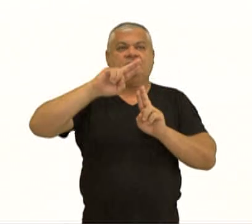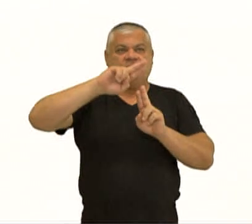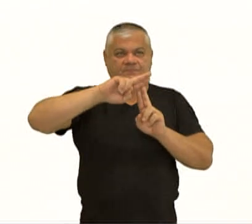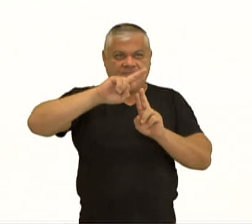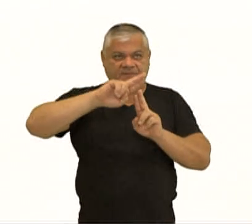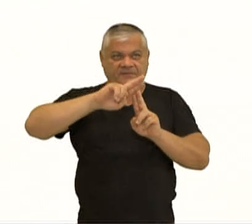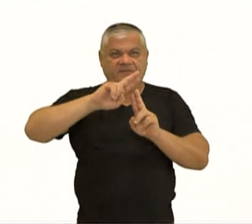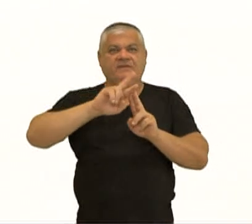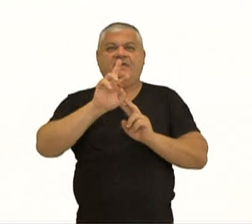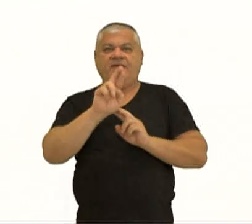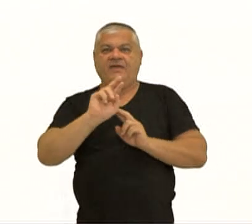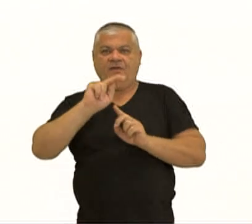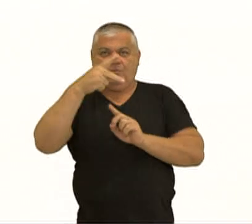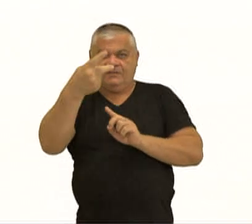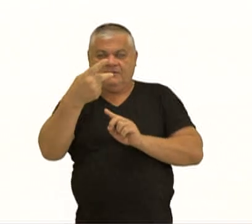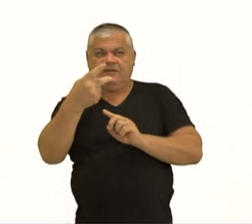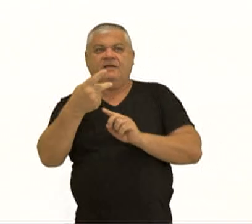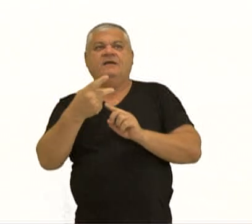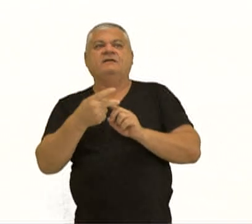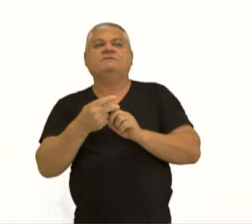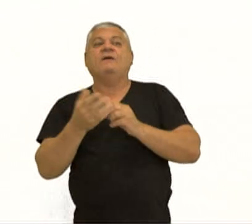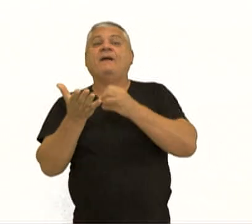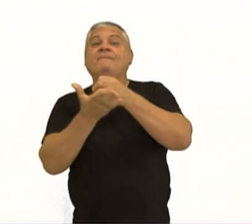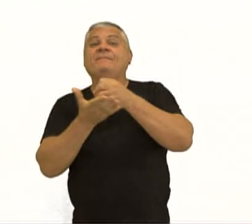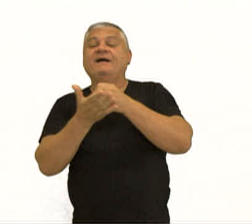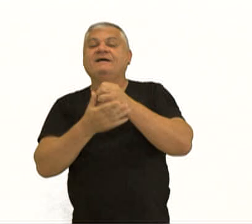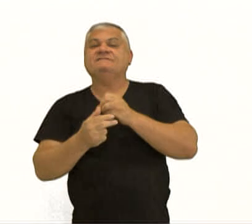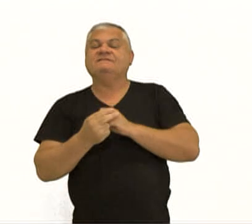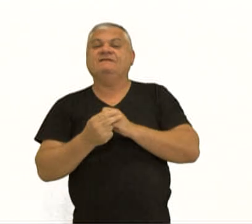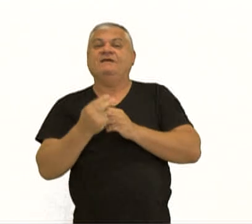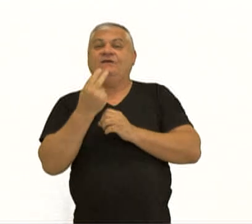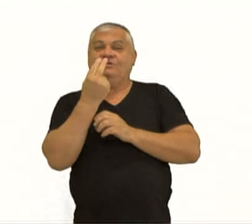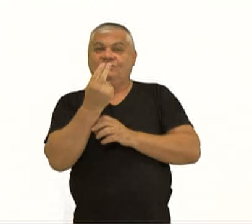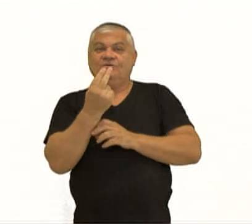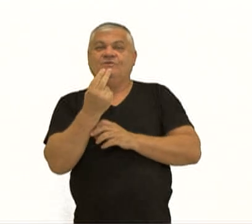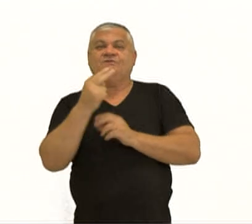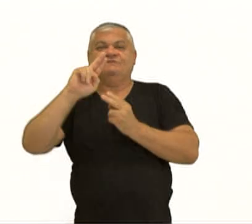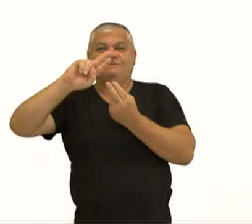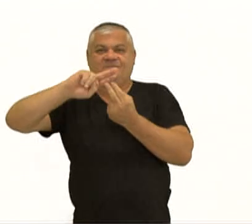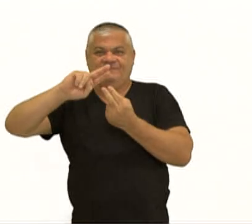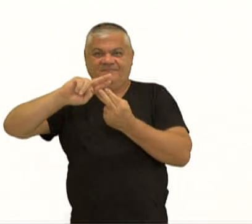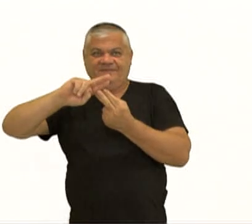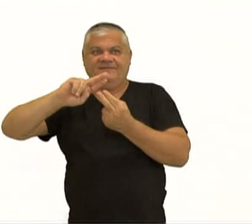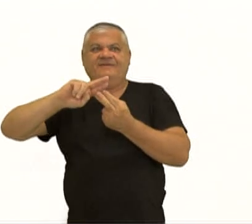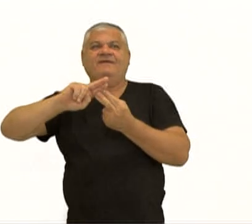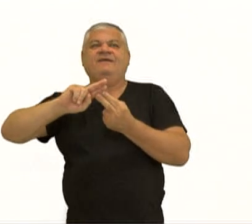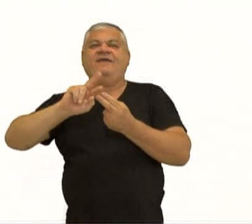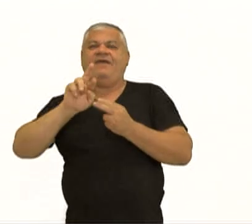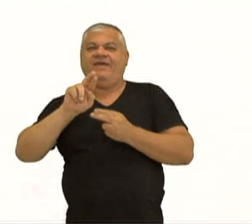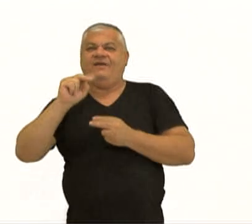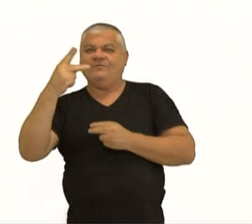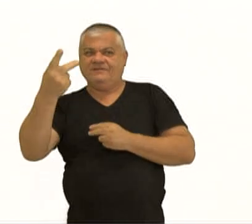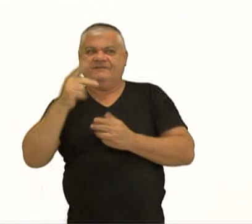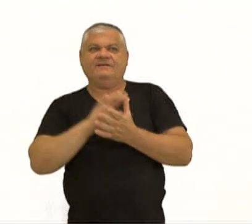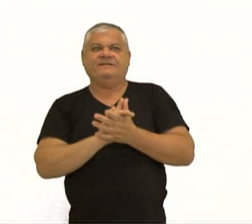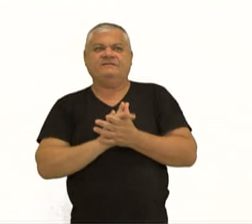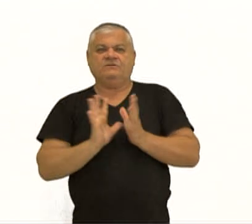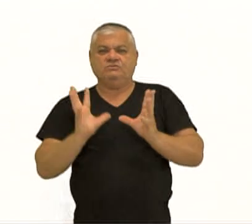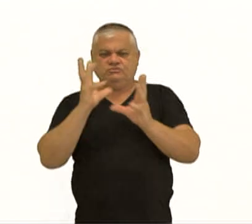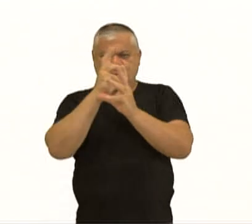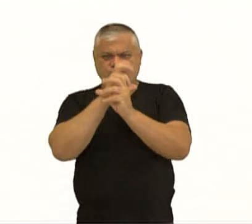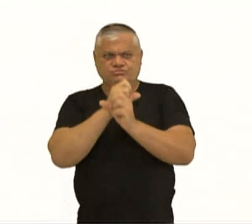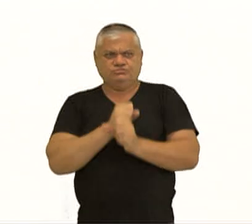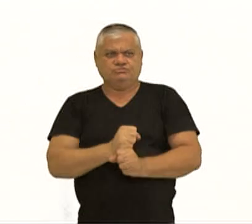era 4πr ao quadrado, a área da base é πr ao quadrado duas vezes. Somando 2πr